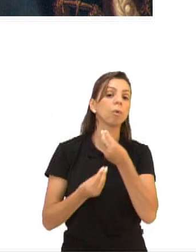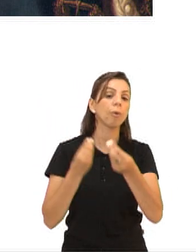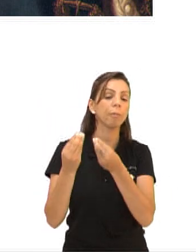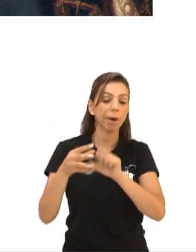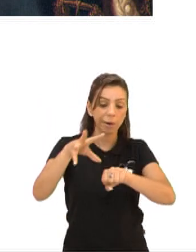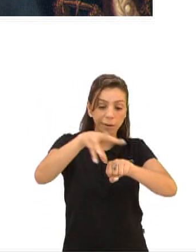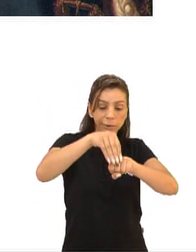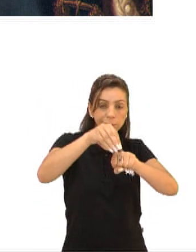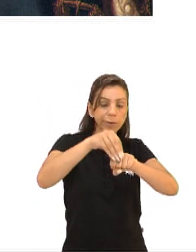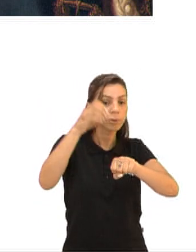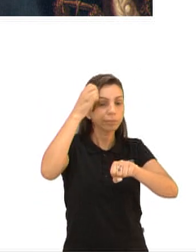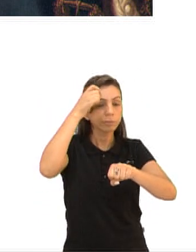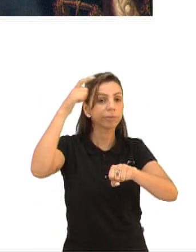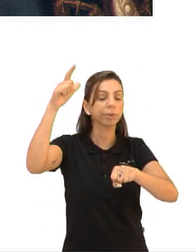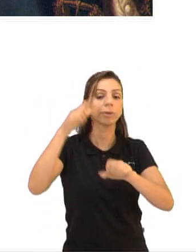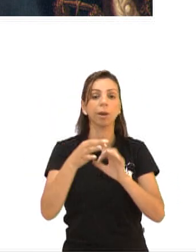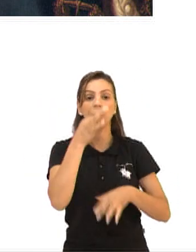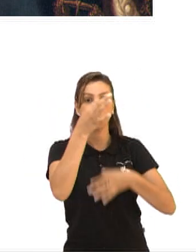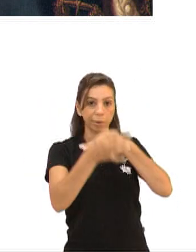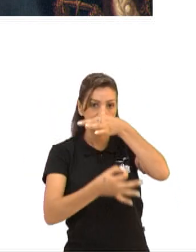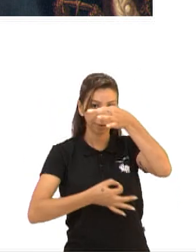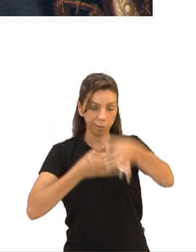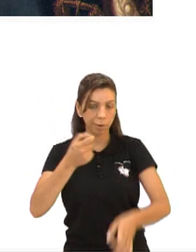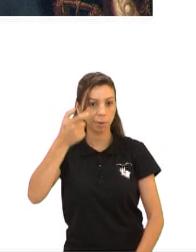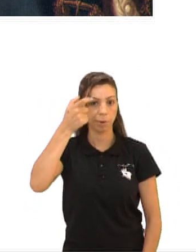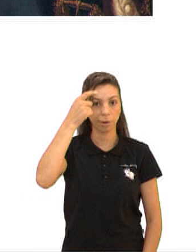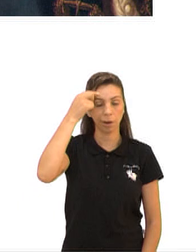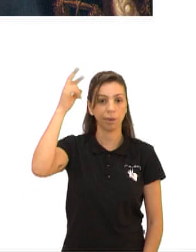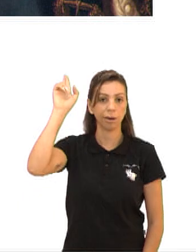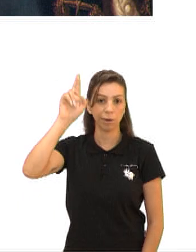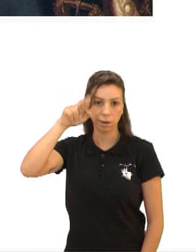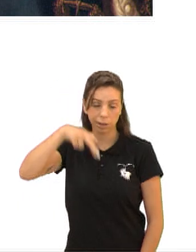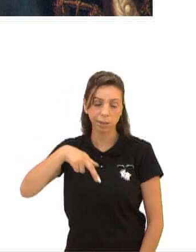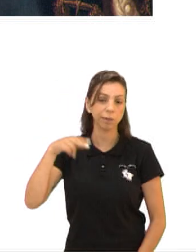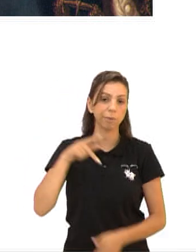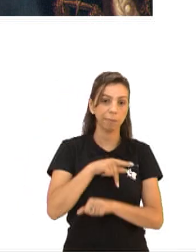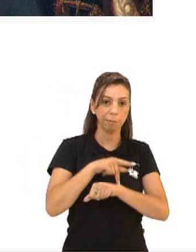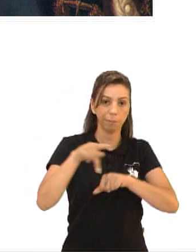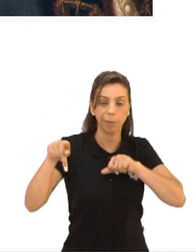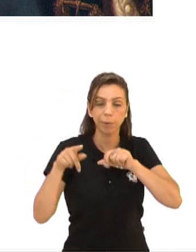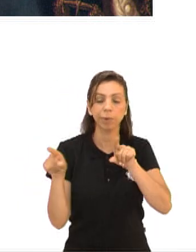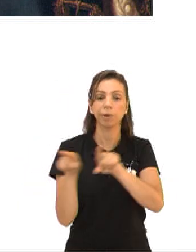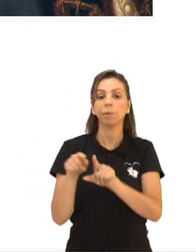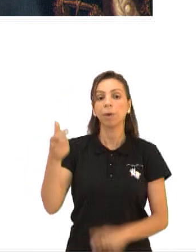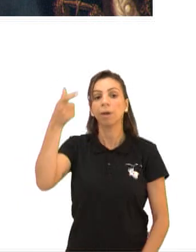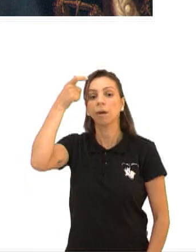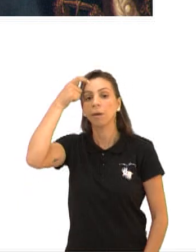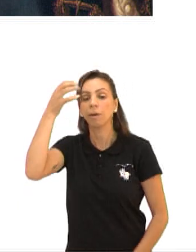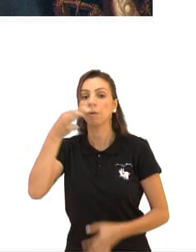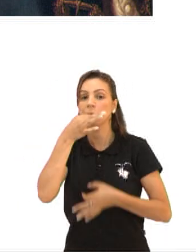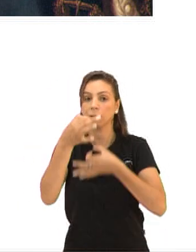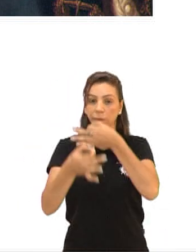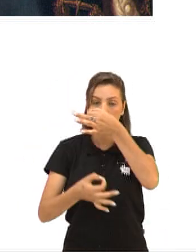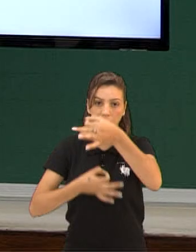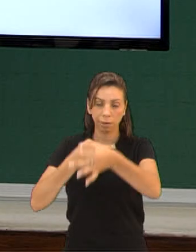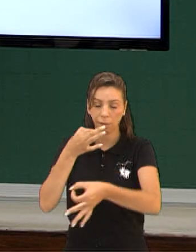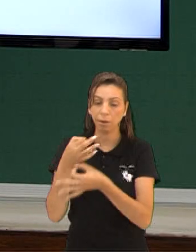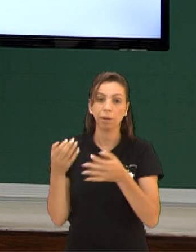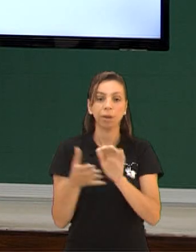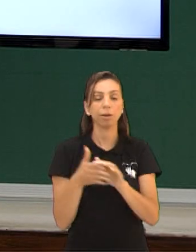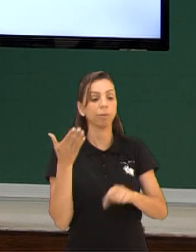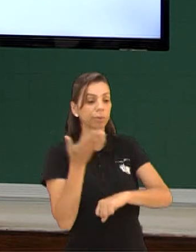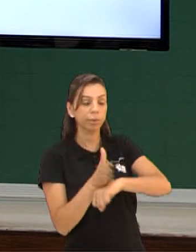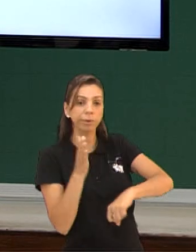na Crítica da Razão Pura. Depois, nós temos a Crítica da Razão Prática, que é justamente aonde ele averigua as